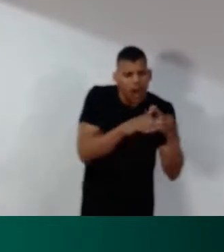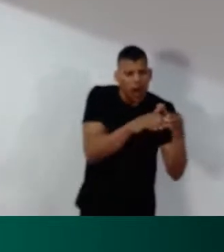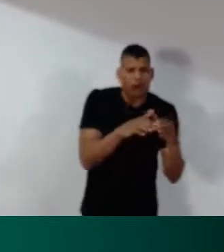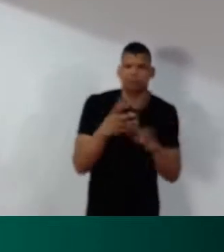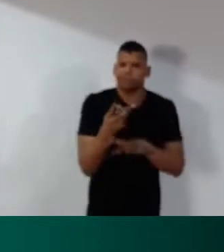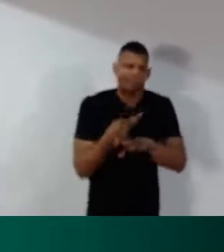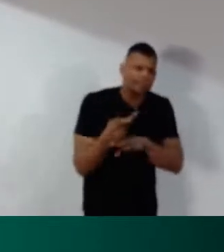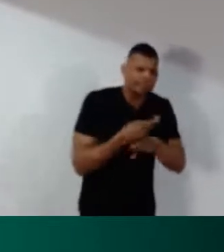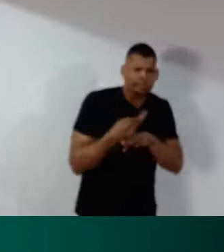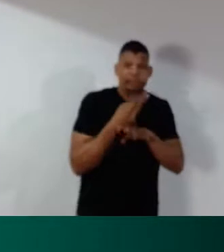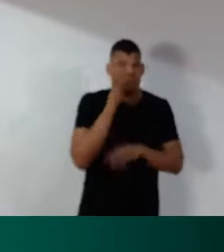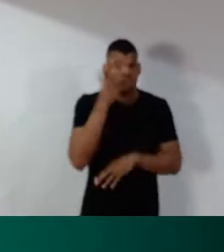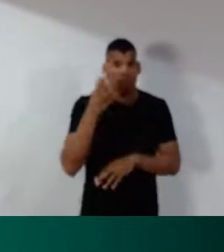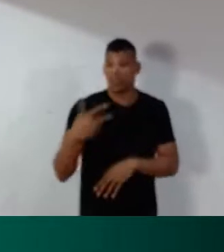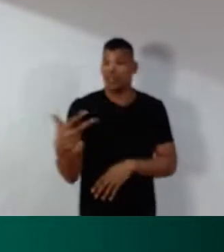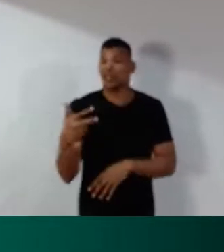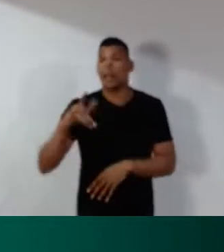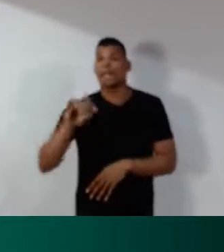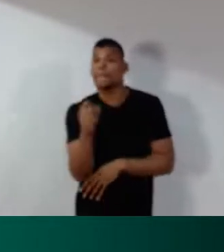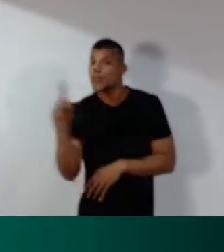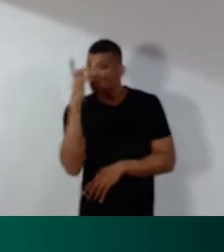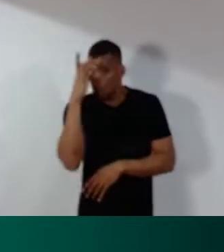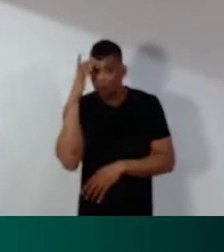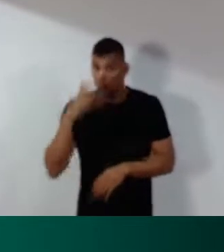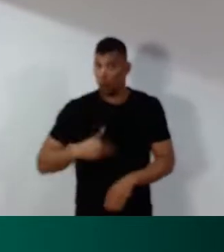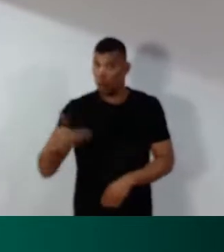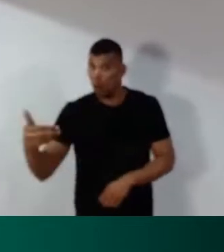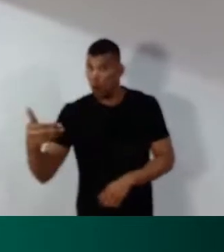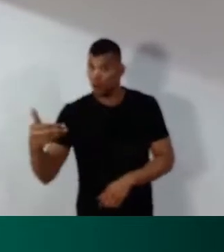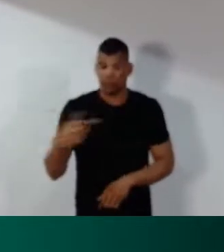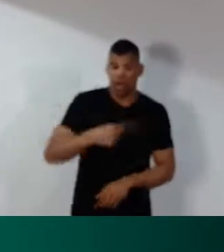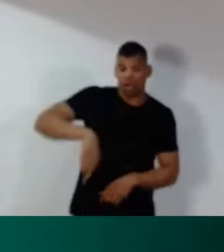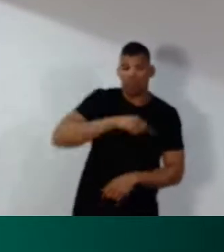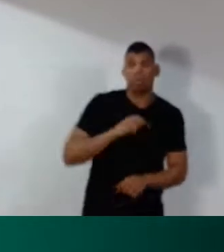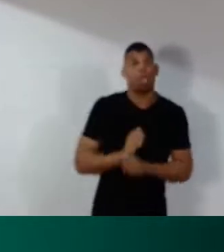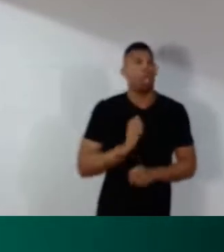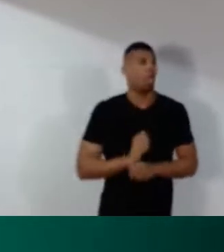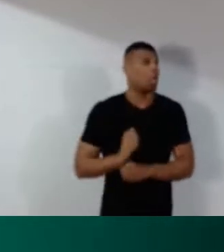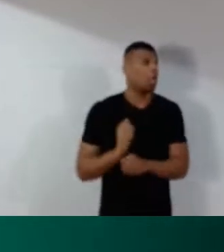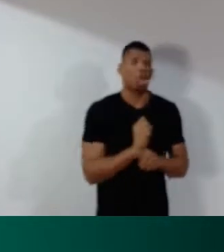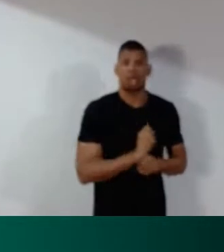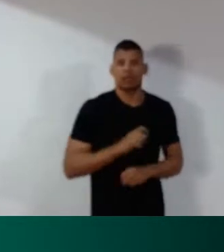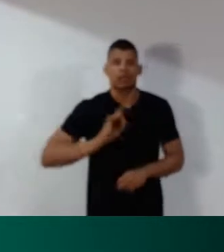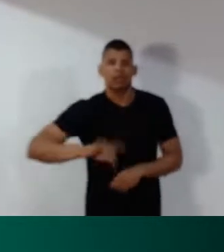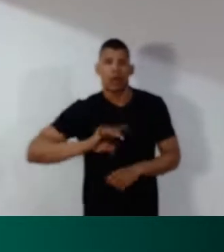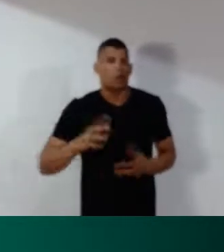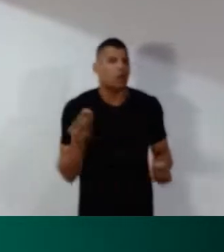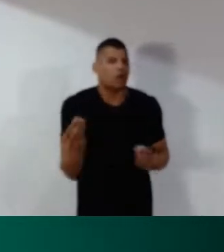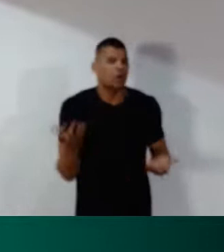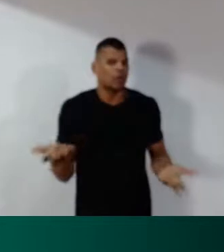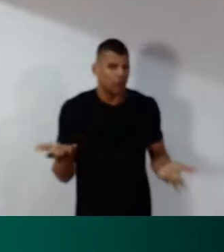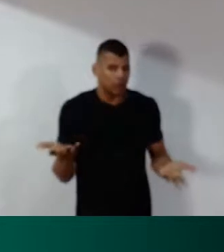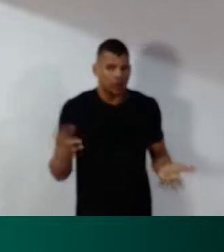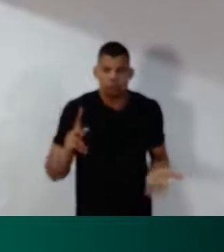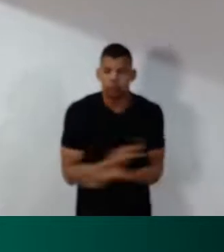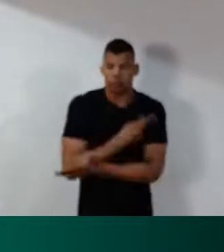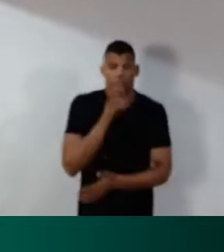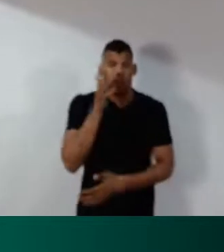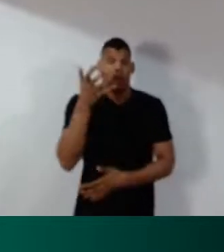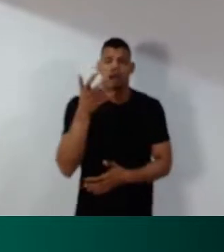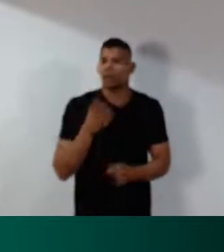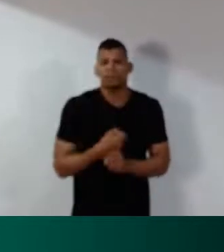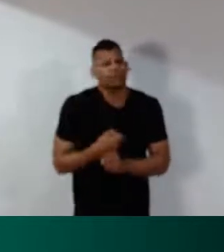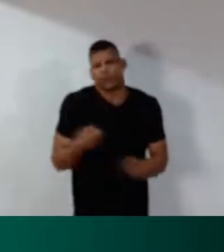para procurar a solução porque se a gente só esperar e não vai acontecer